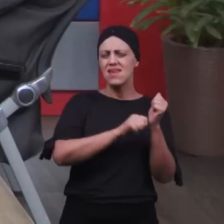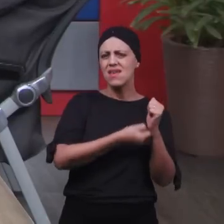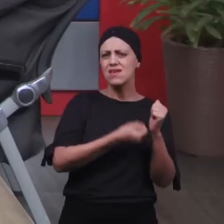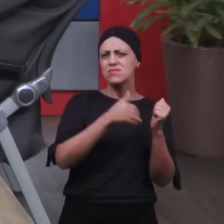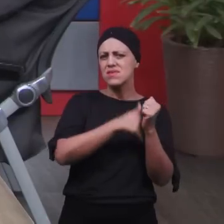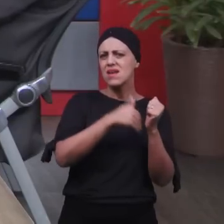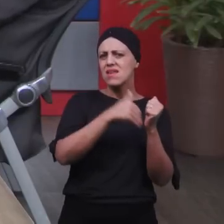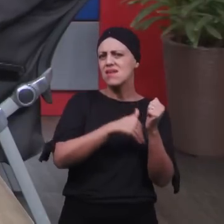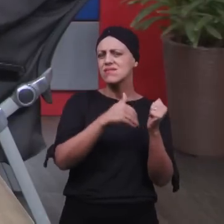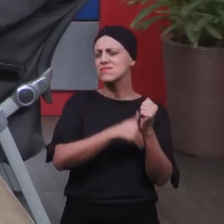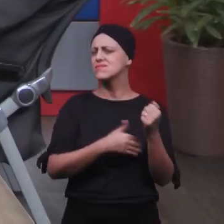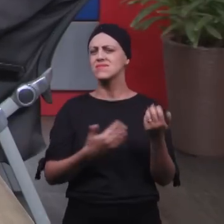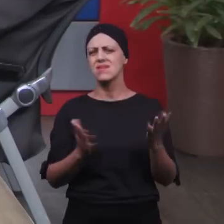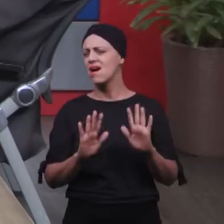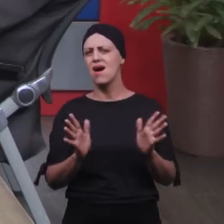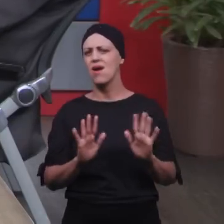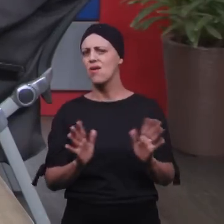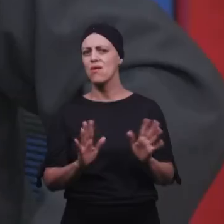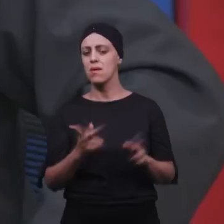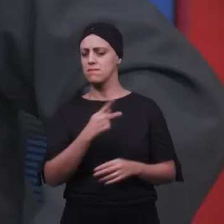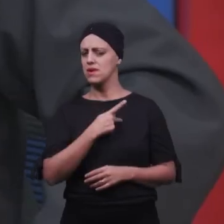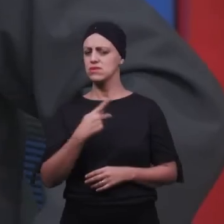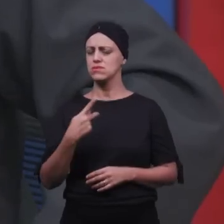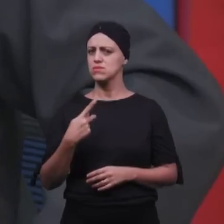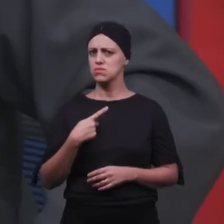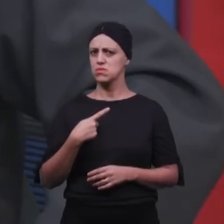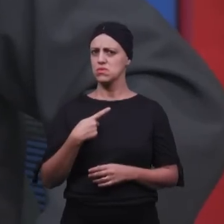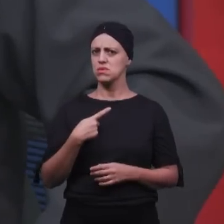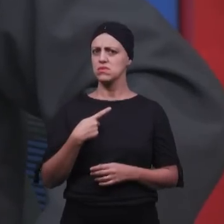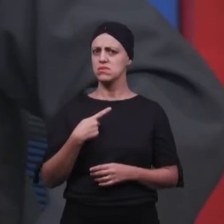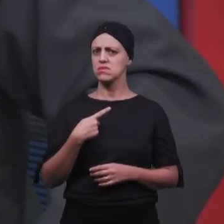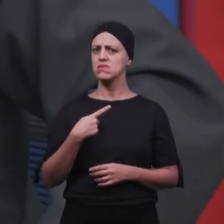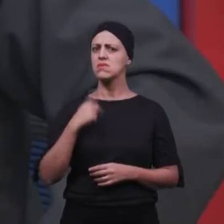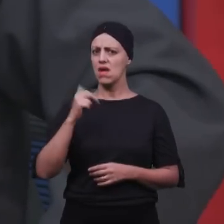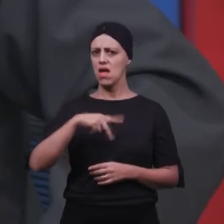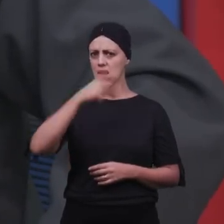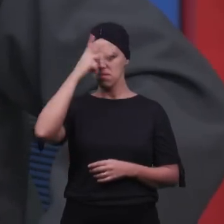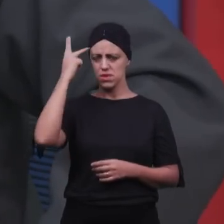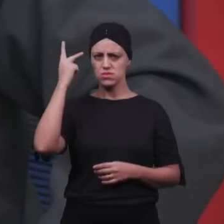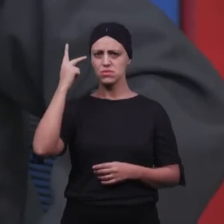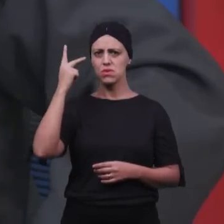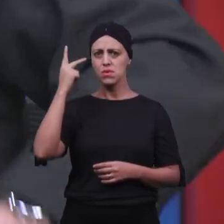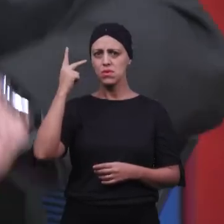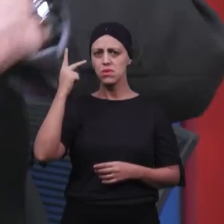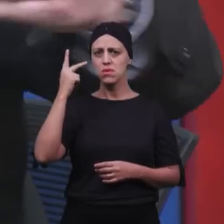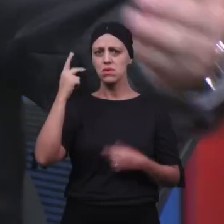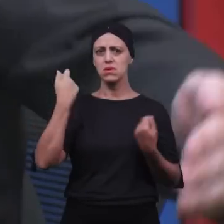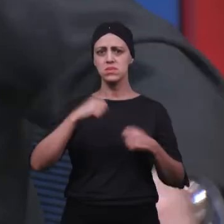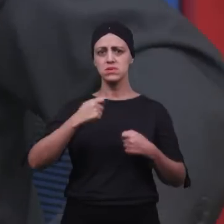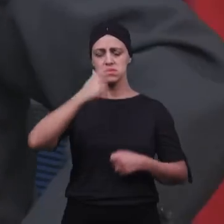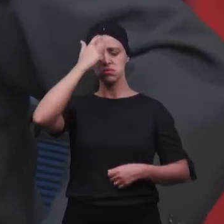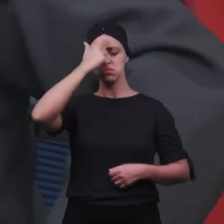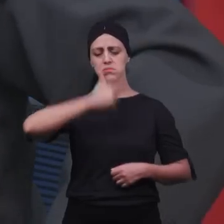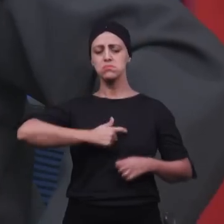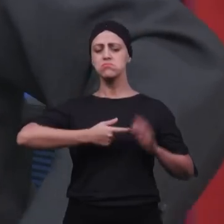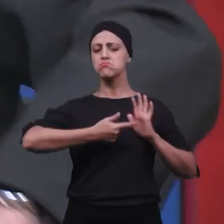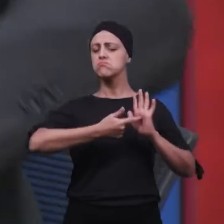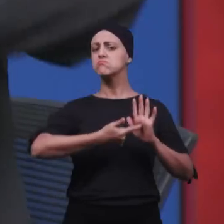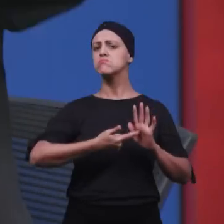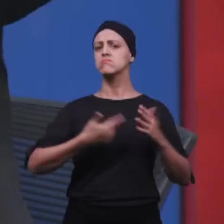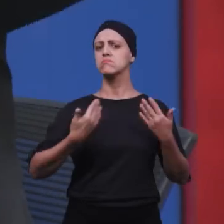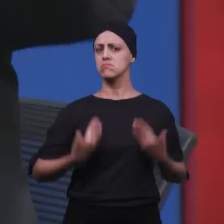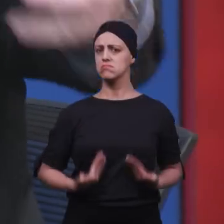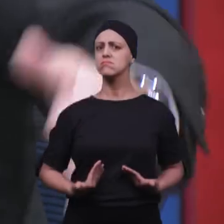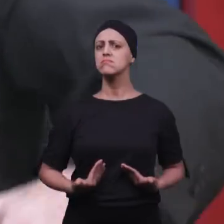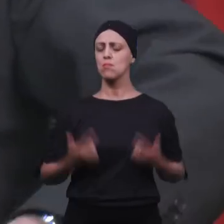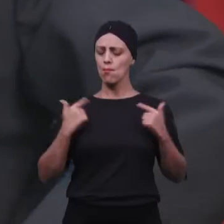lá no começo. Pastor é um homem de segredo, então não conta para a esposa, não conta para a família,